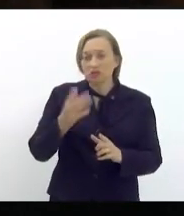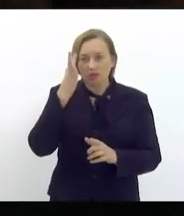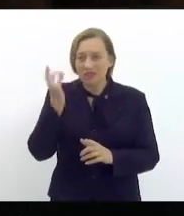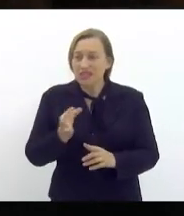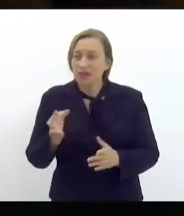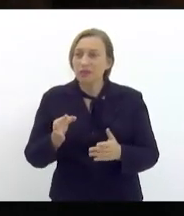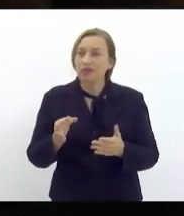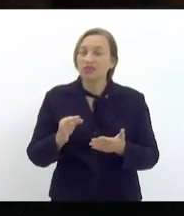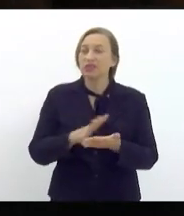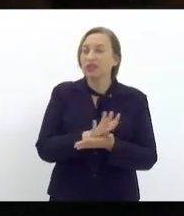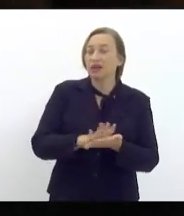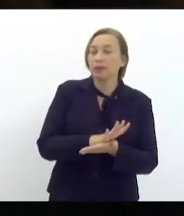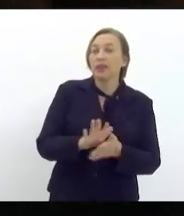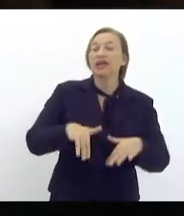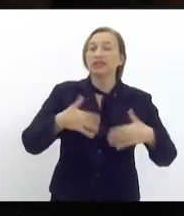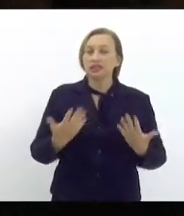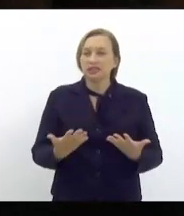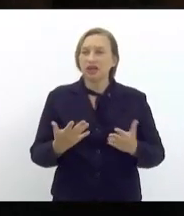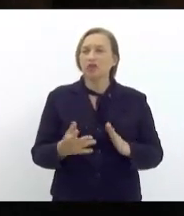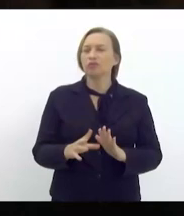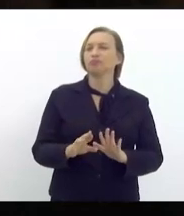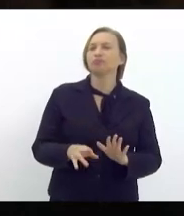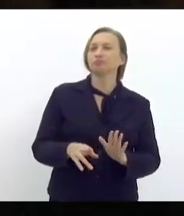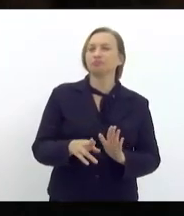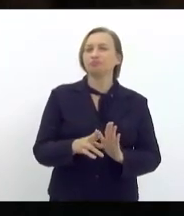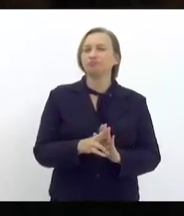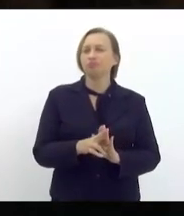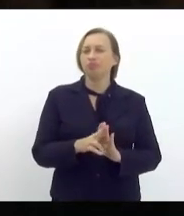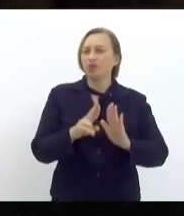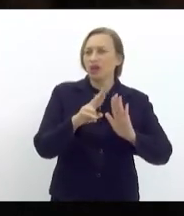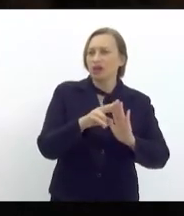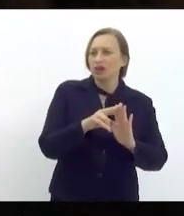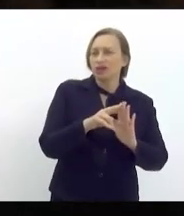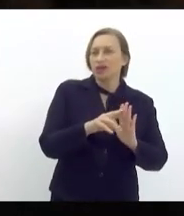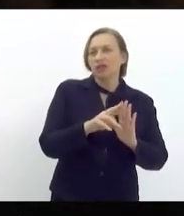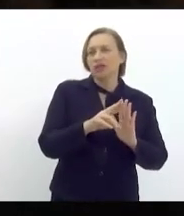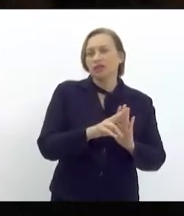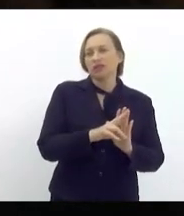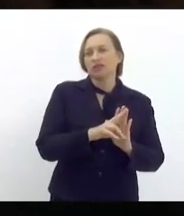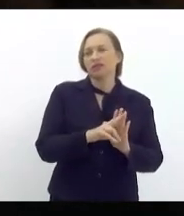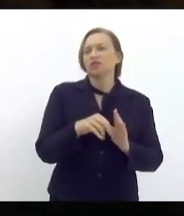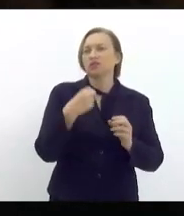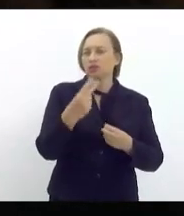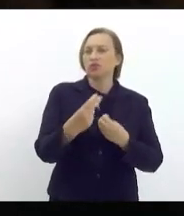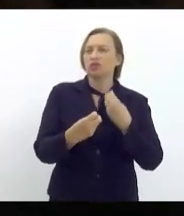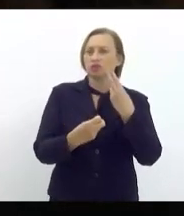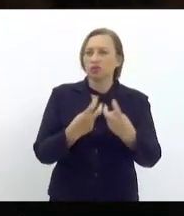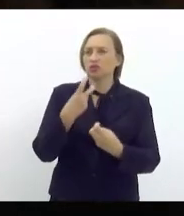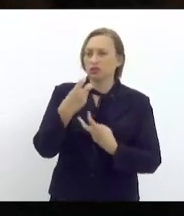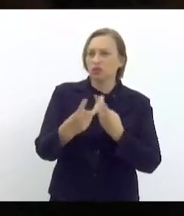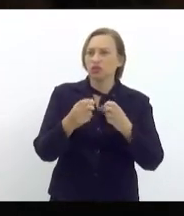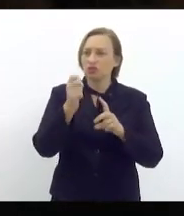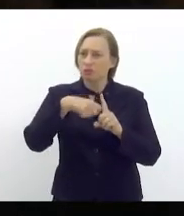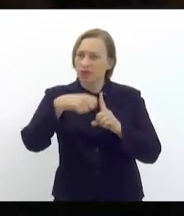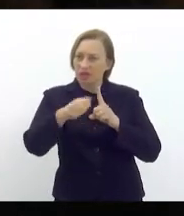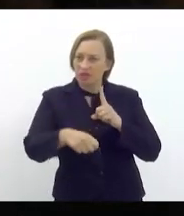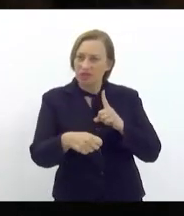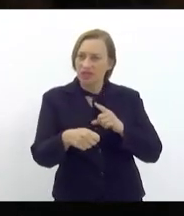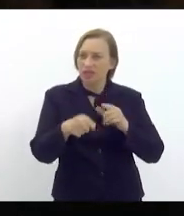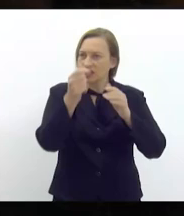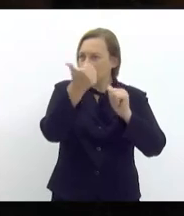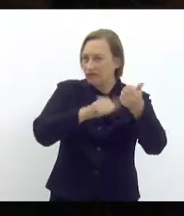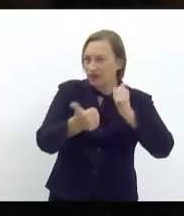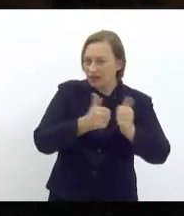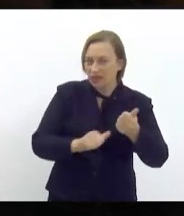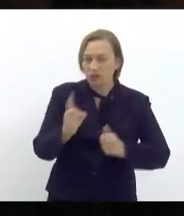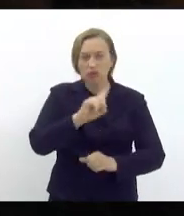bimestral do regime de recuperação fiscal podendo inclusive ter contingenciamento a partir dessa avaliação é